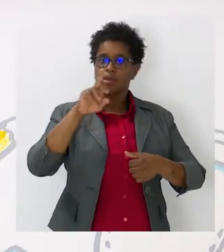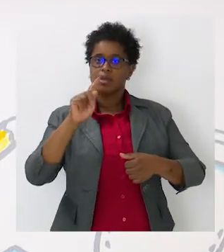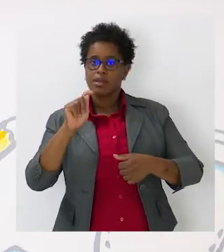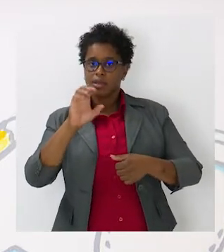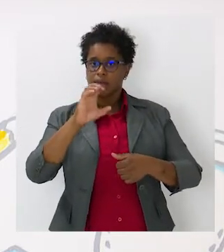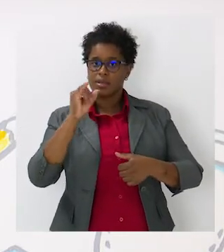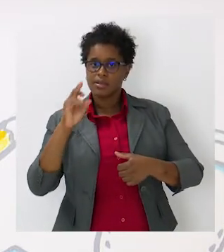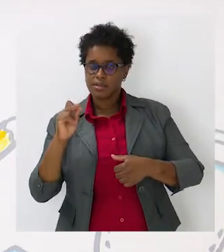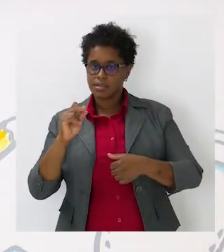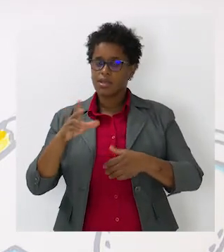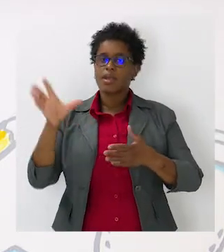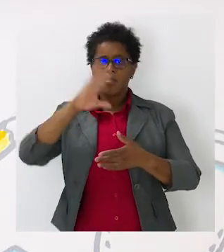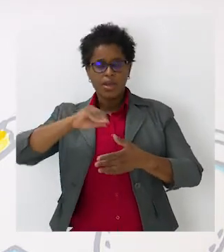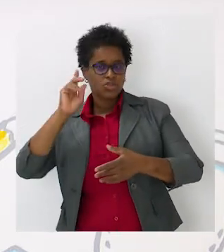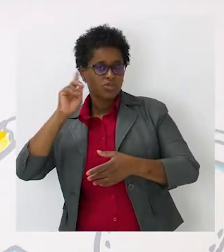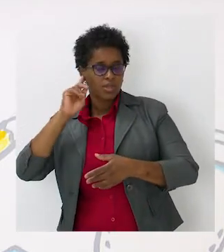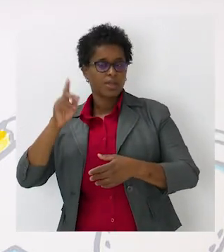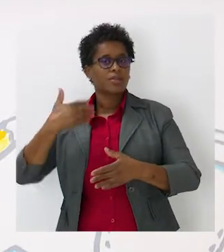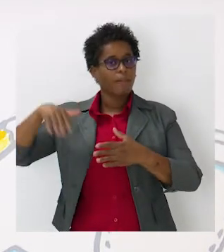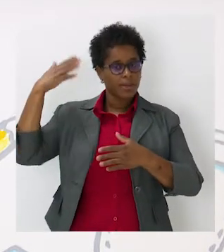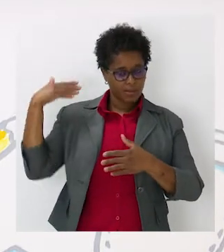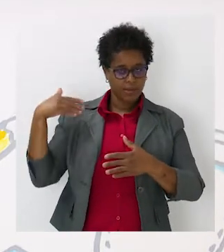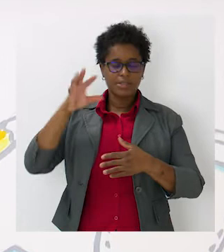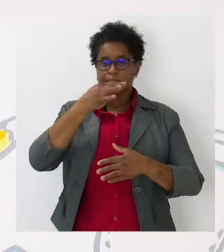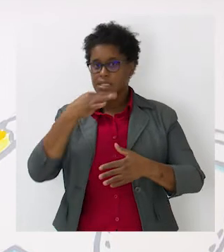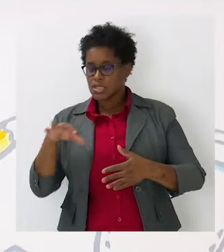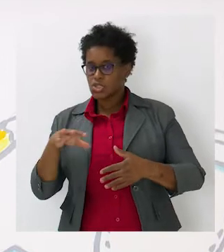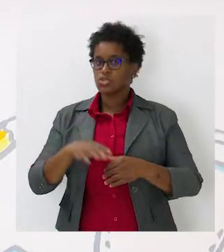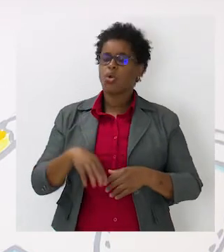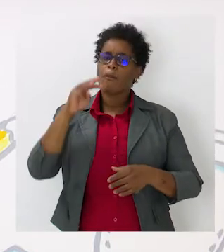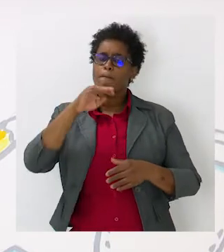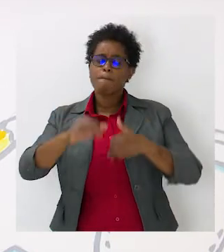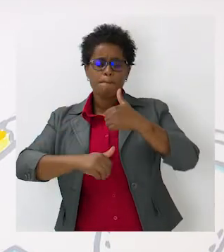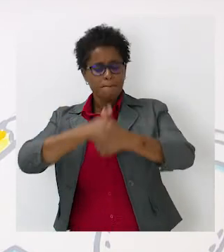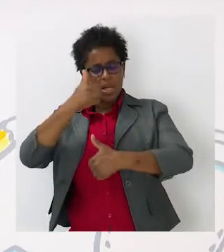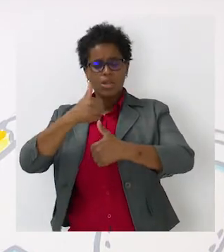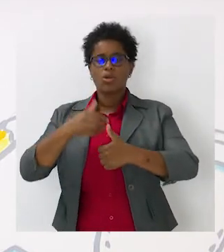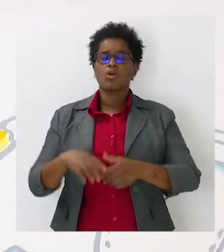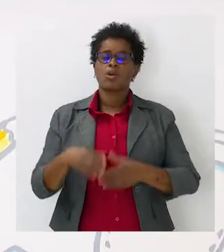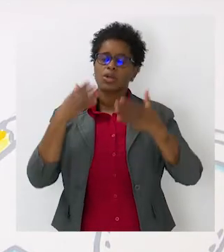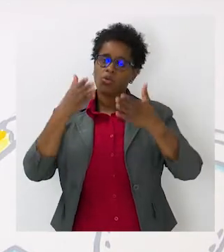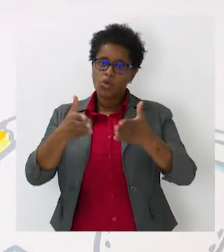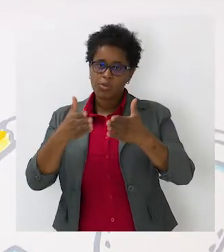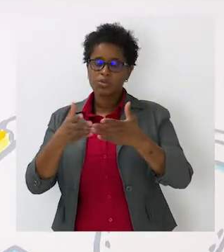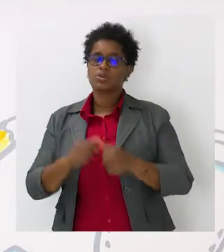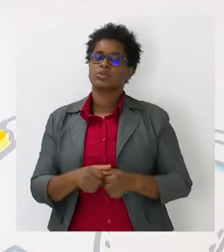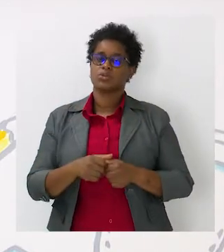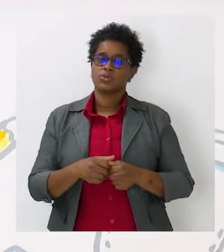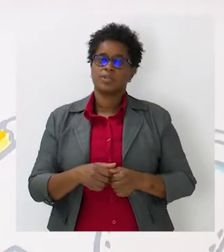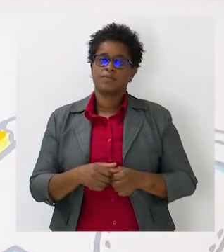Grécia, porque foi a mais importante. Deixou melhor